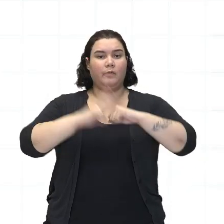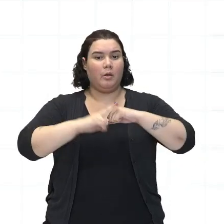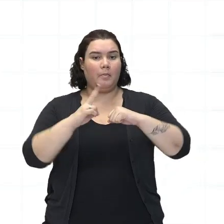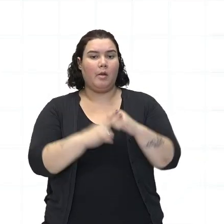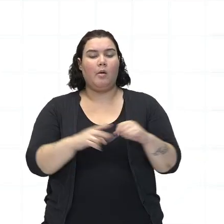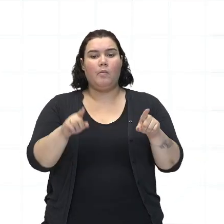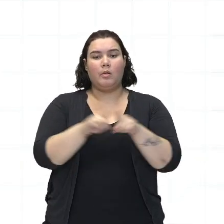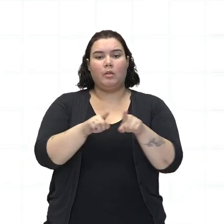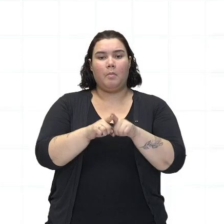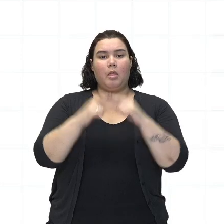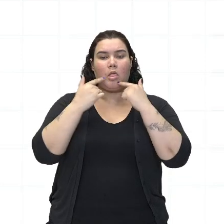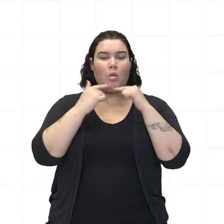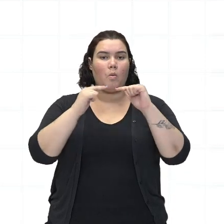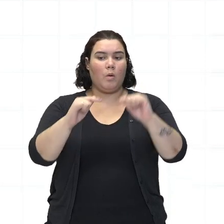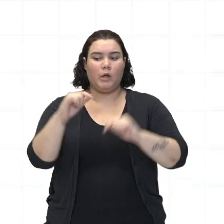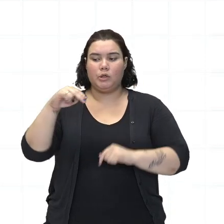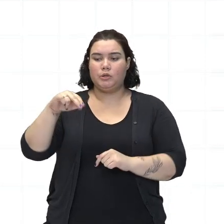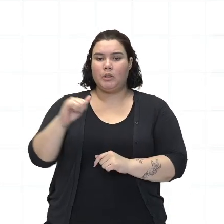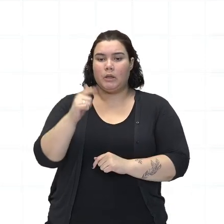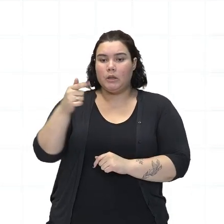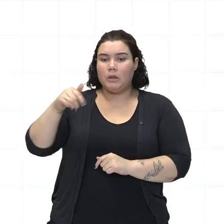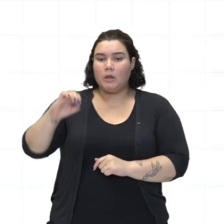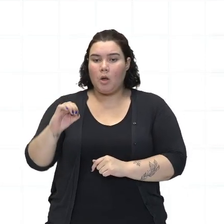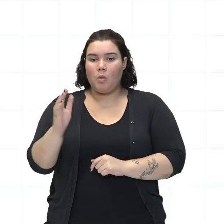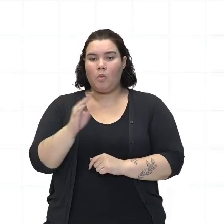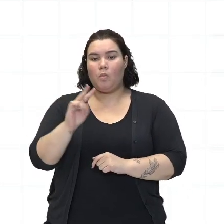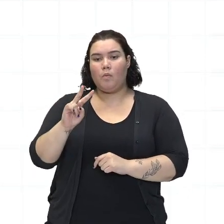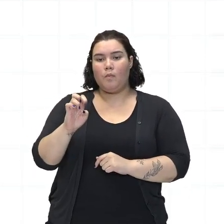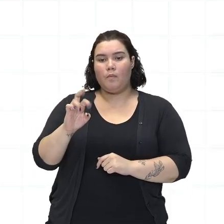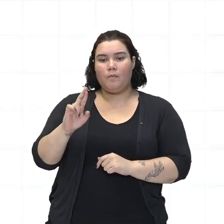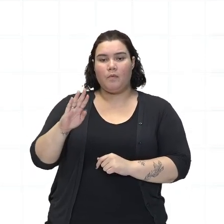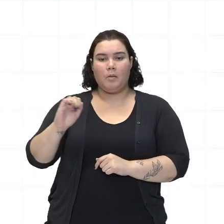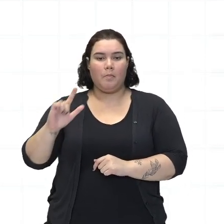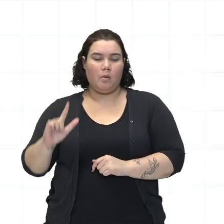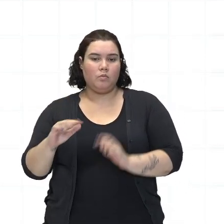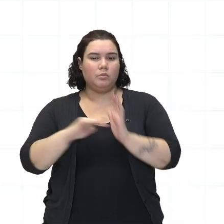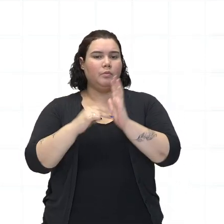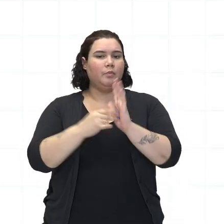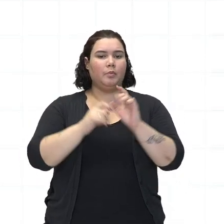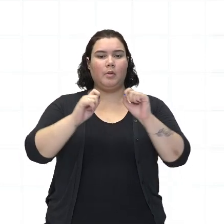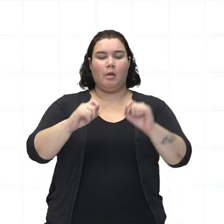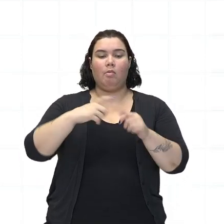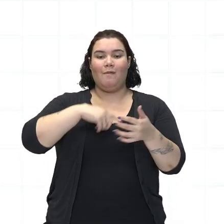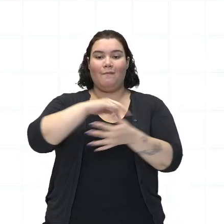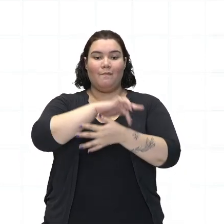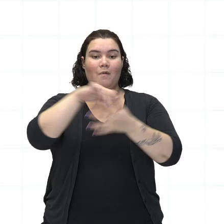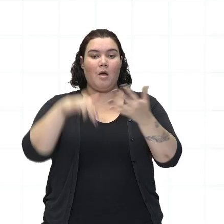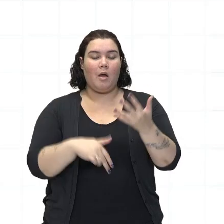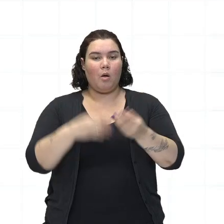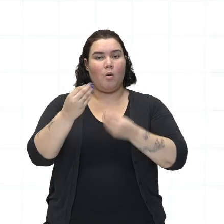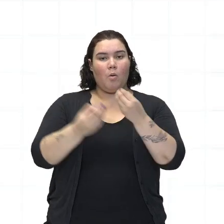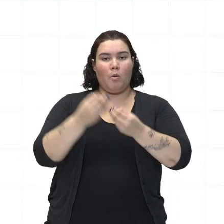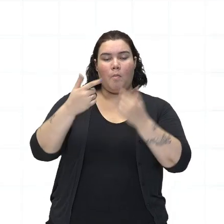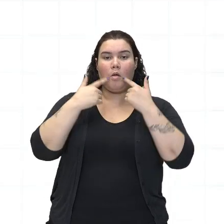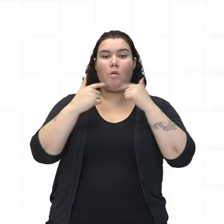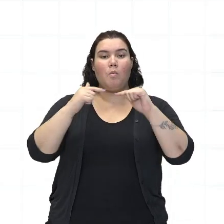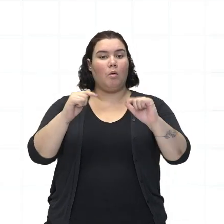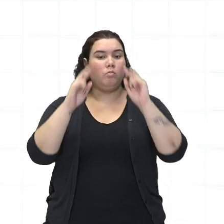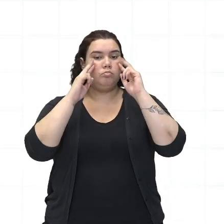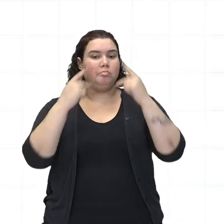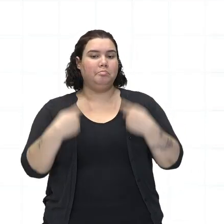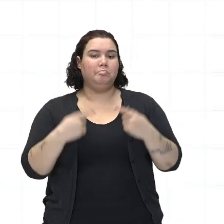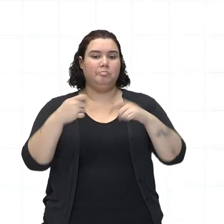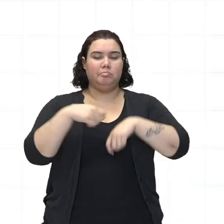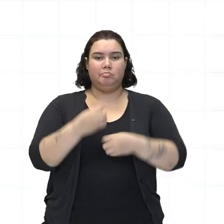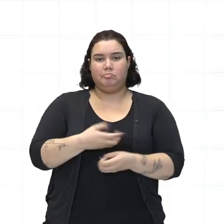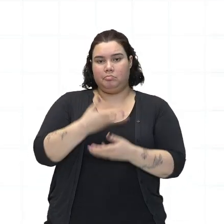linguagem não verbal. Isso ocorre devido à diversidade de modos nos quais a linguagem humana pode se manifestar. Então a gente sabe